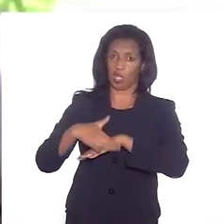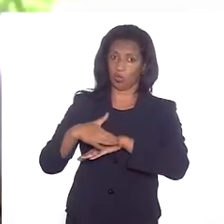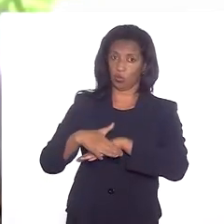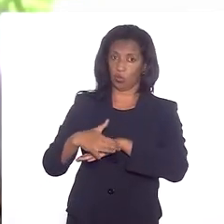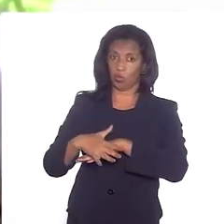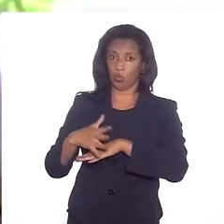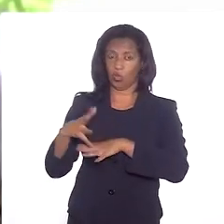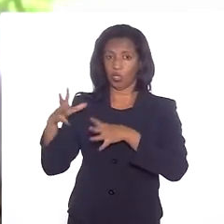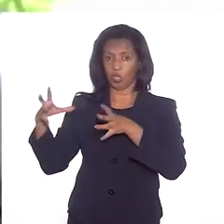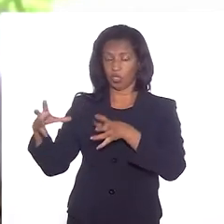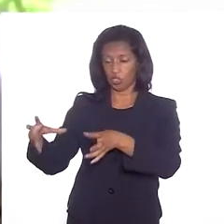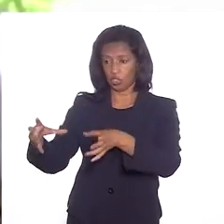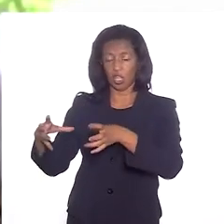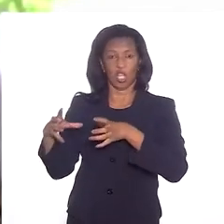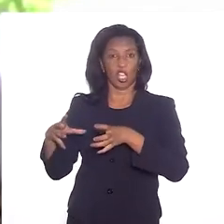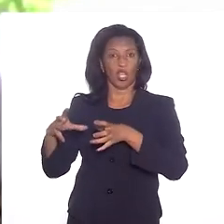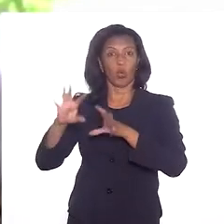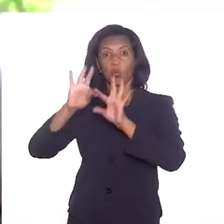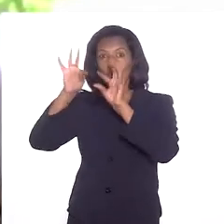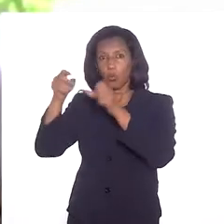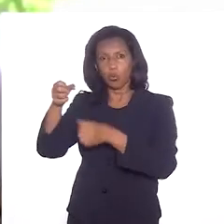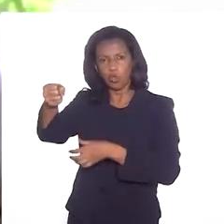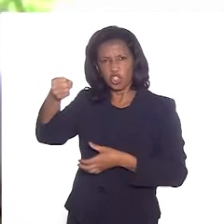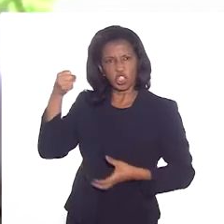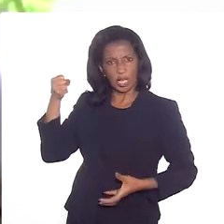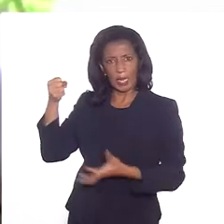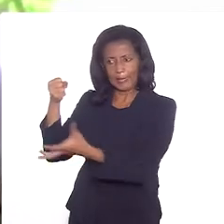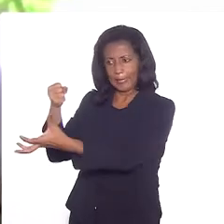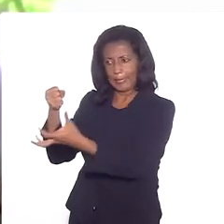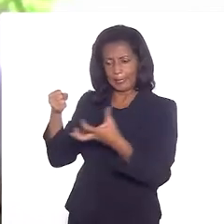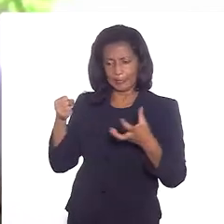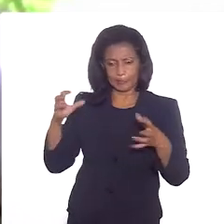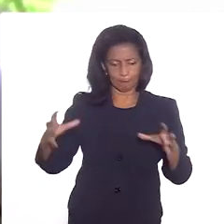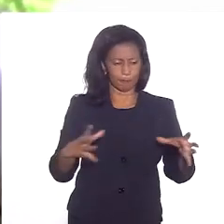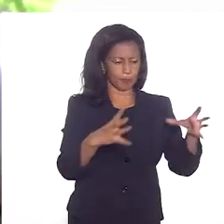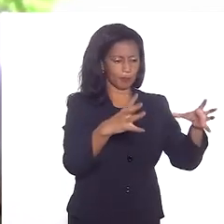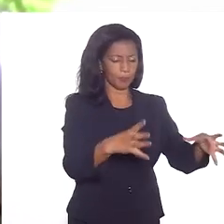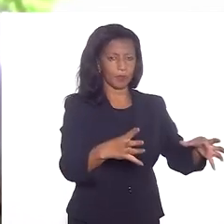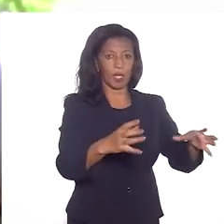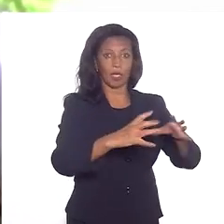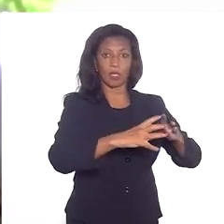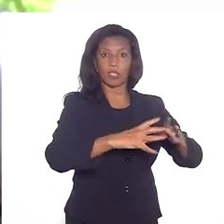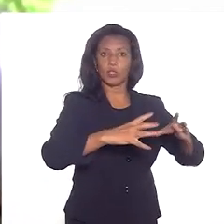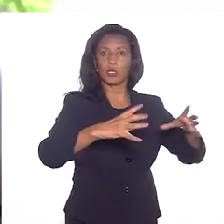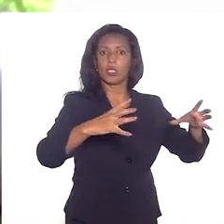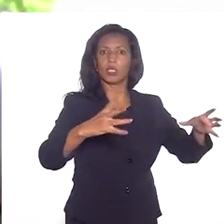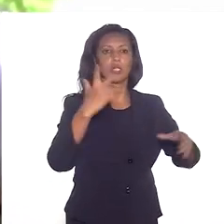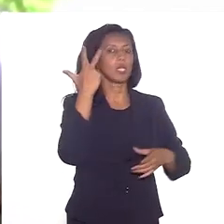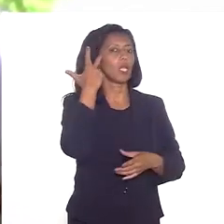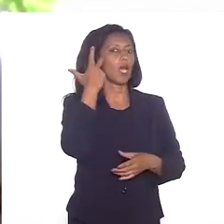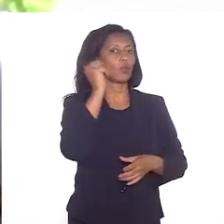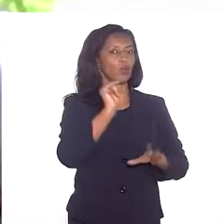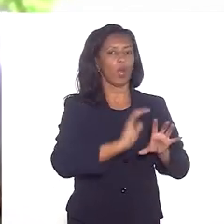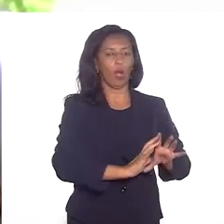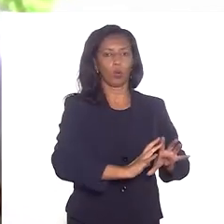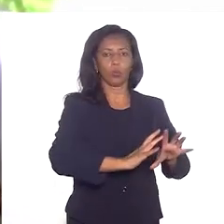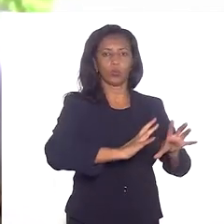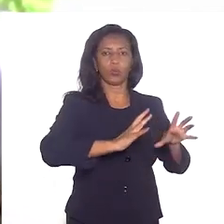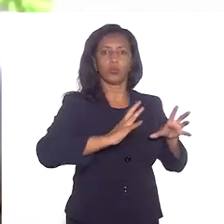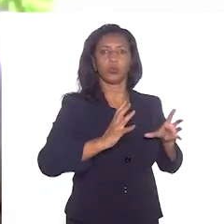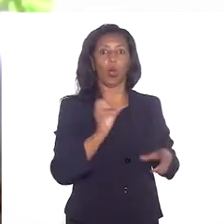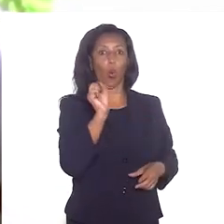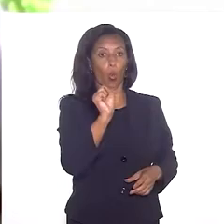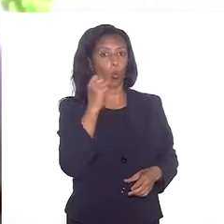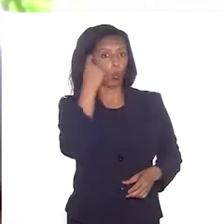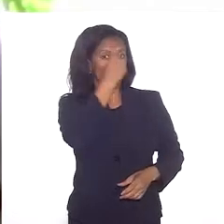noite, eu já tiro o levain da geladeira, alimento. Deixo ele crescer ali dentro de um período de até 8 horas, que é quando